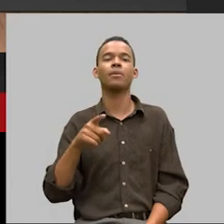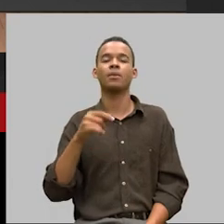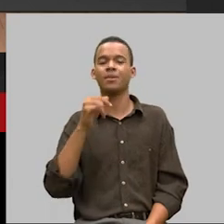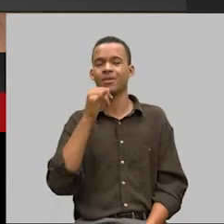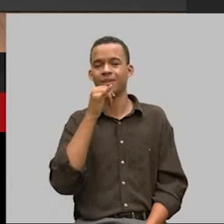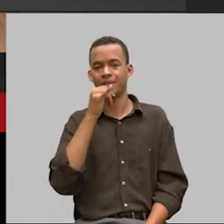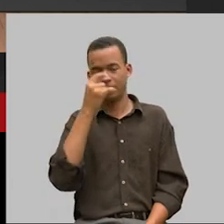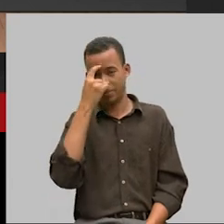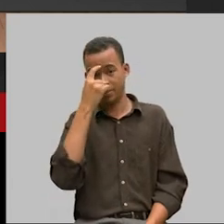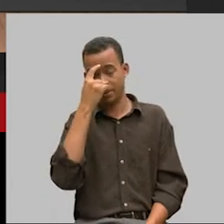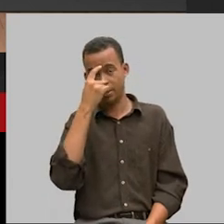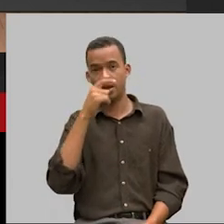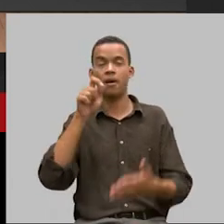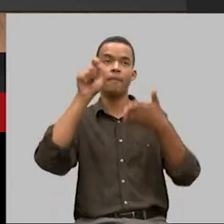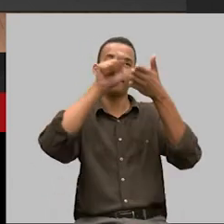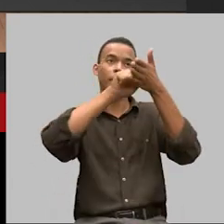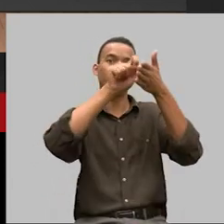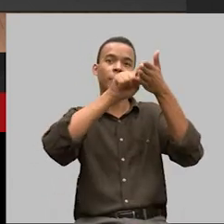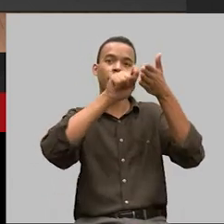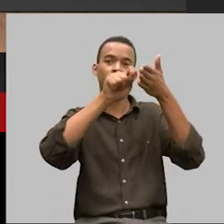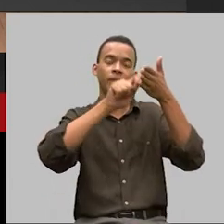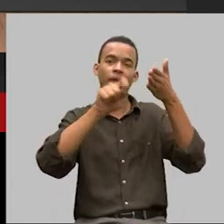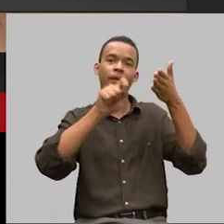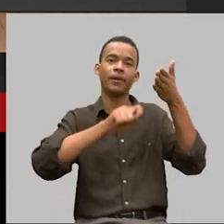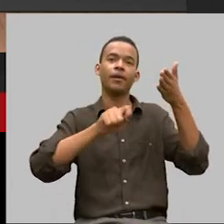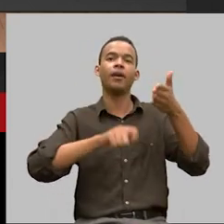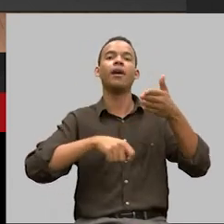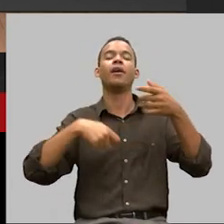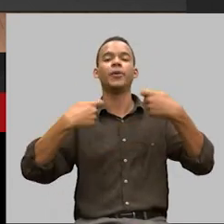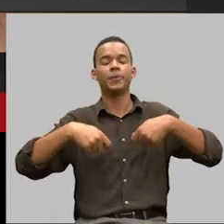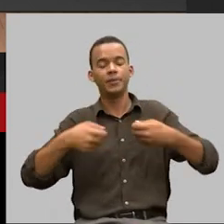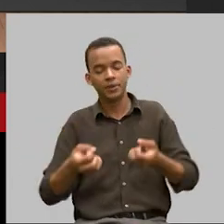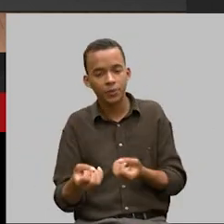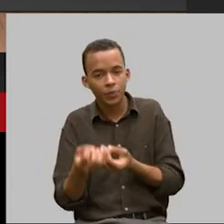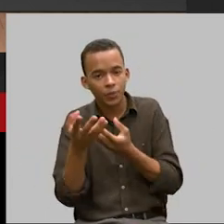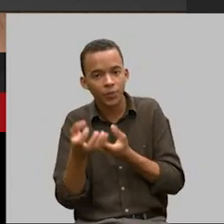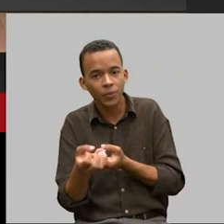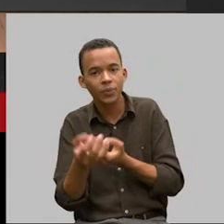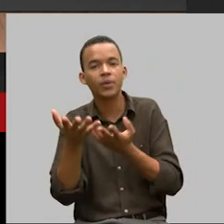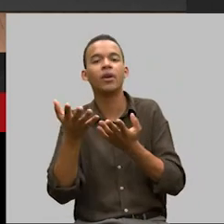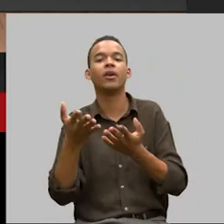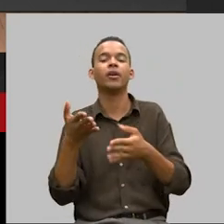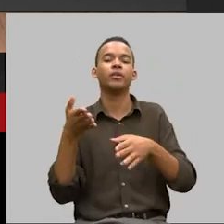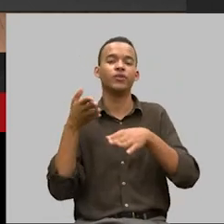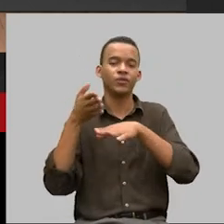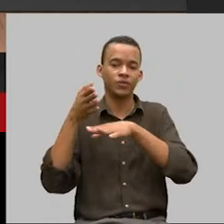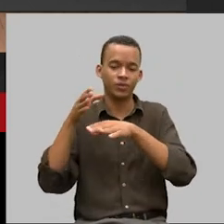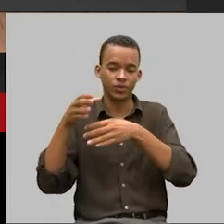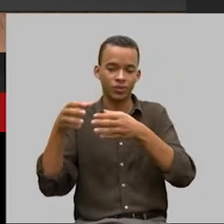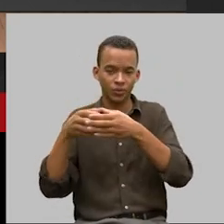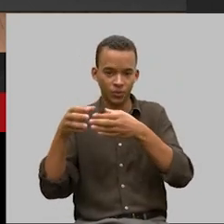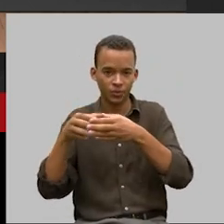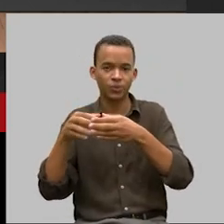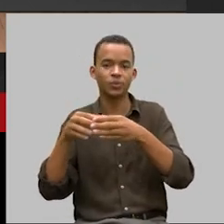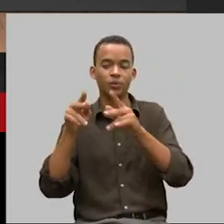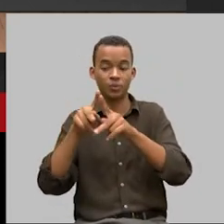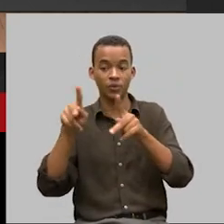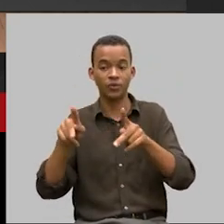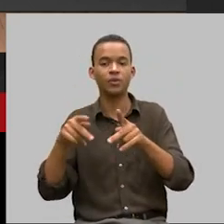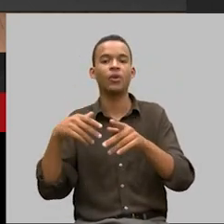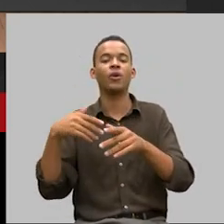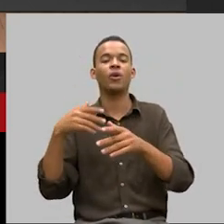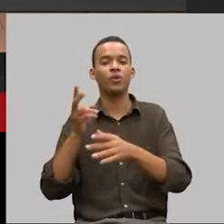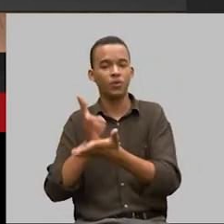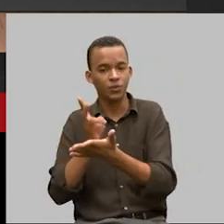escrevendo lá promover a oferta de Formação Inicial e continuada não já quero é ir depois do básica